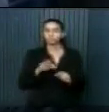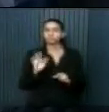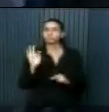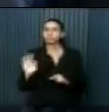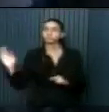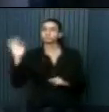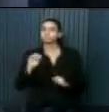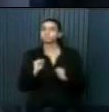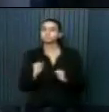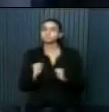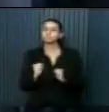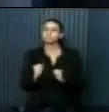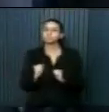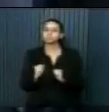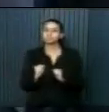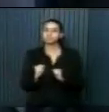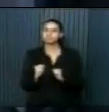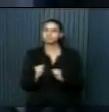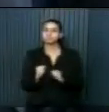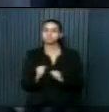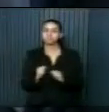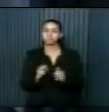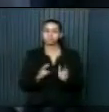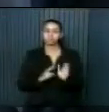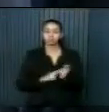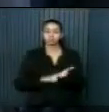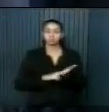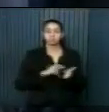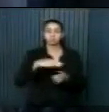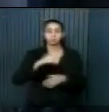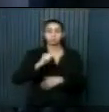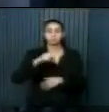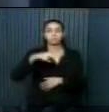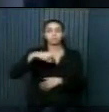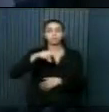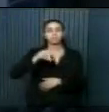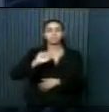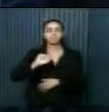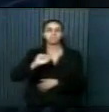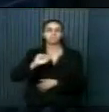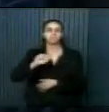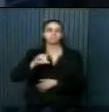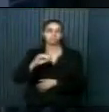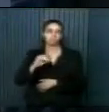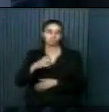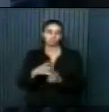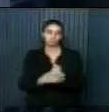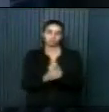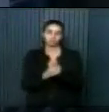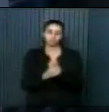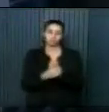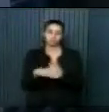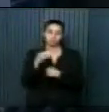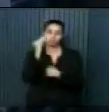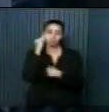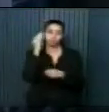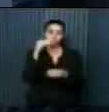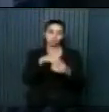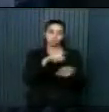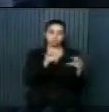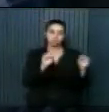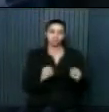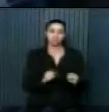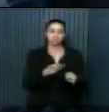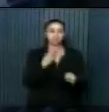poderá, não é, entrar com mandato de segurança para ser recluído na sistemática sob a alegação de